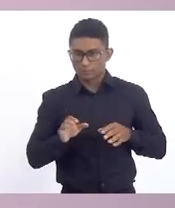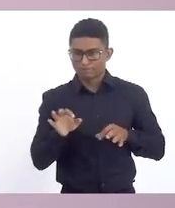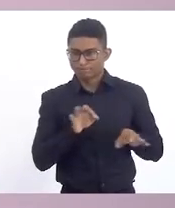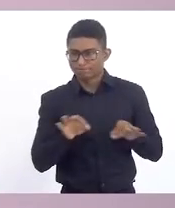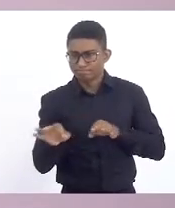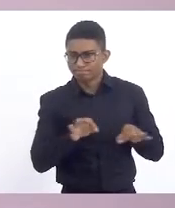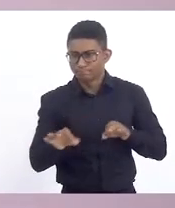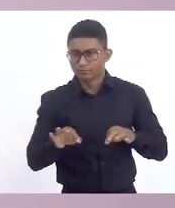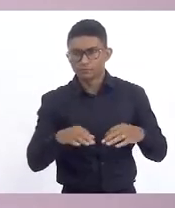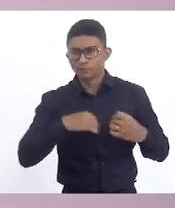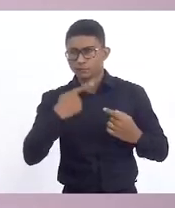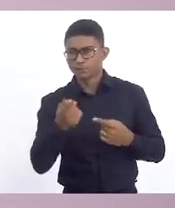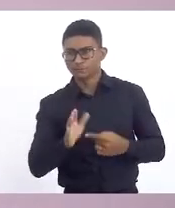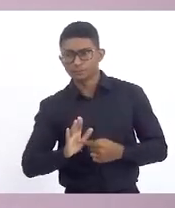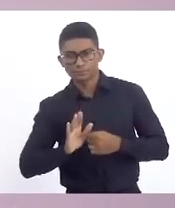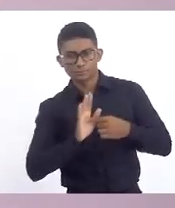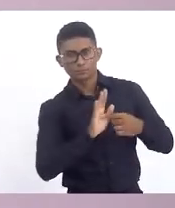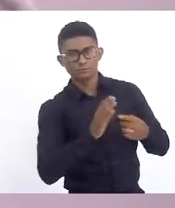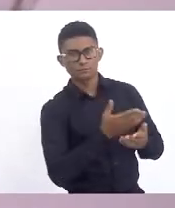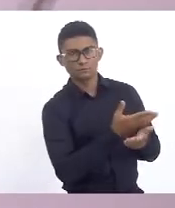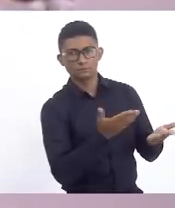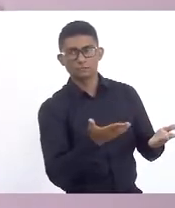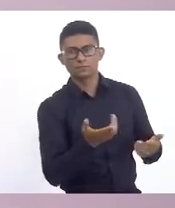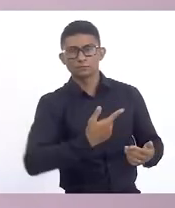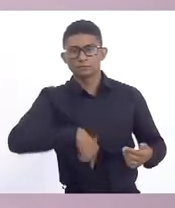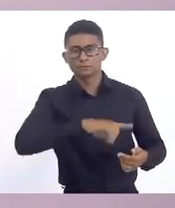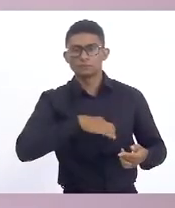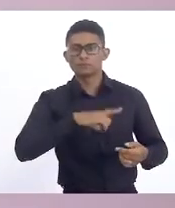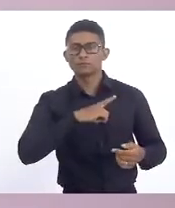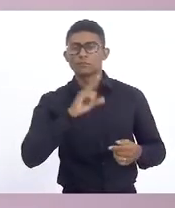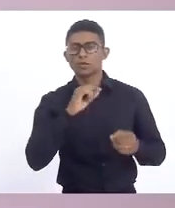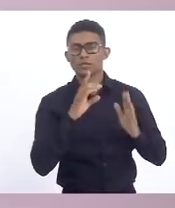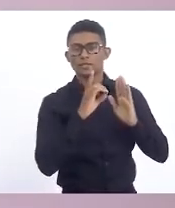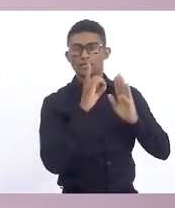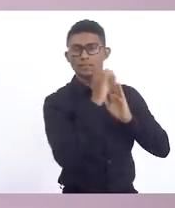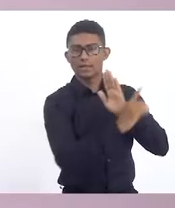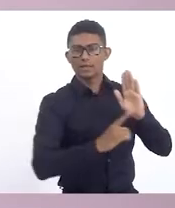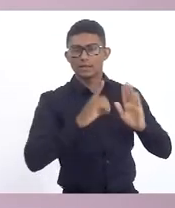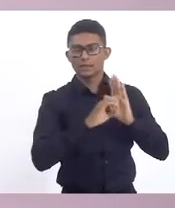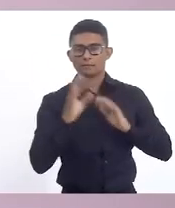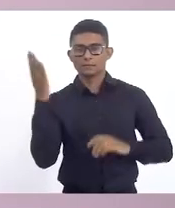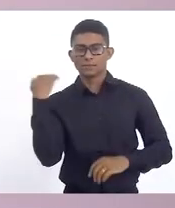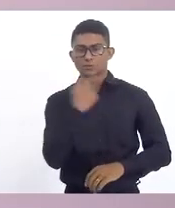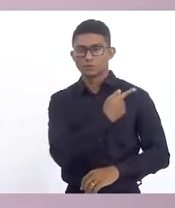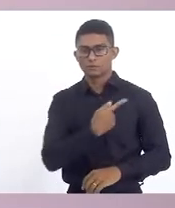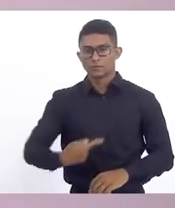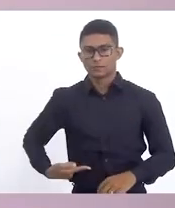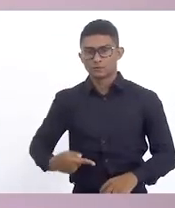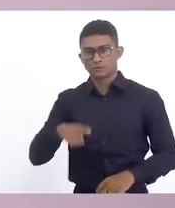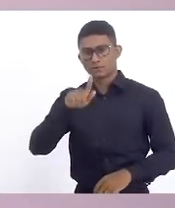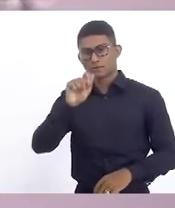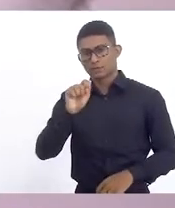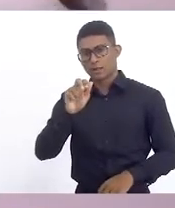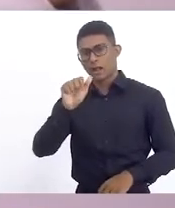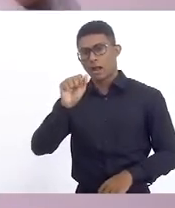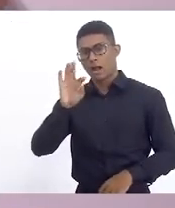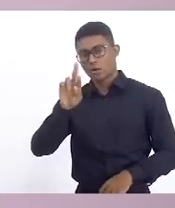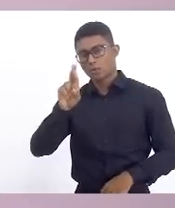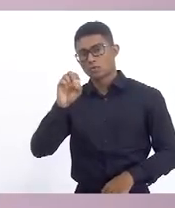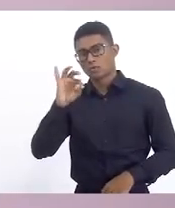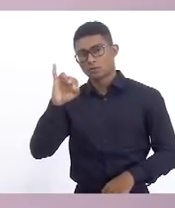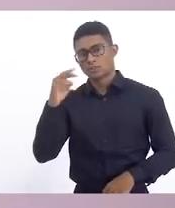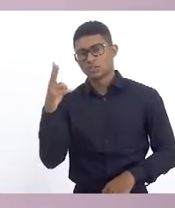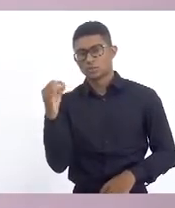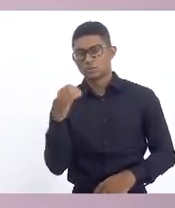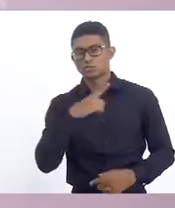meus pares da comissão, que nós temos um decreto antigo do governador Ainda Garotinho, da tarifa social por um decreto.